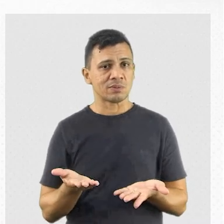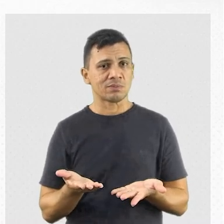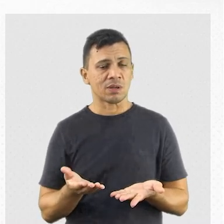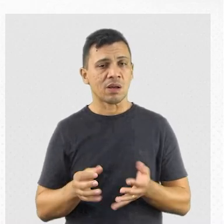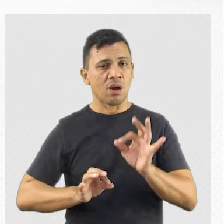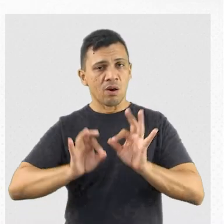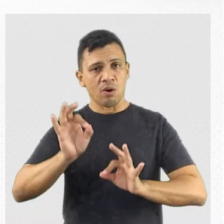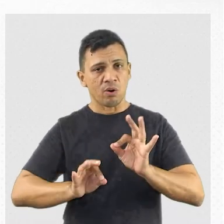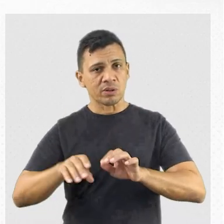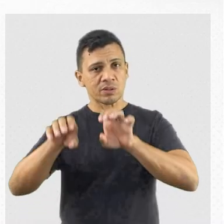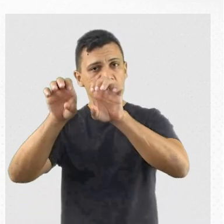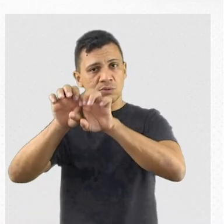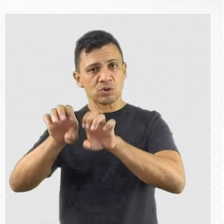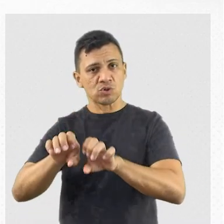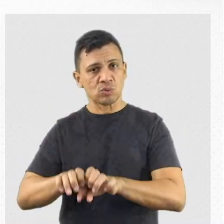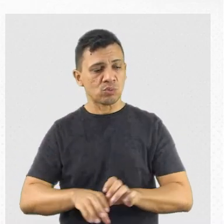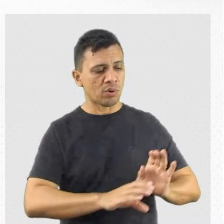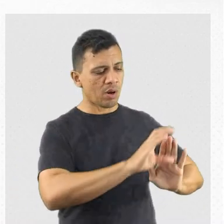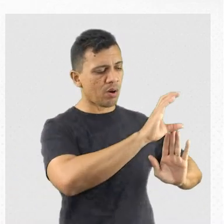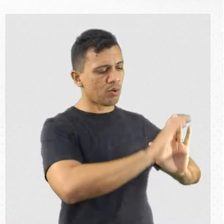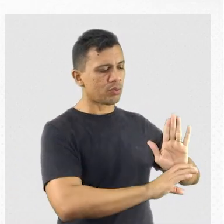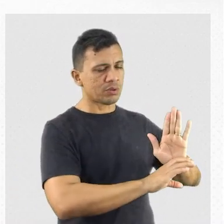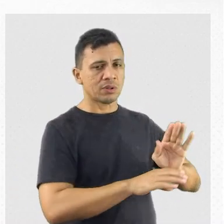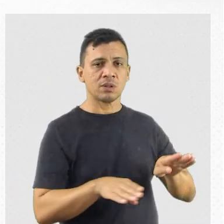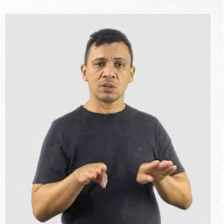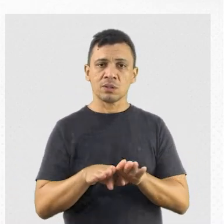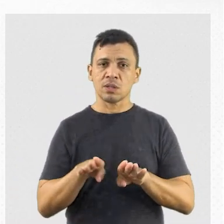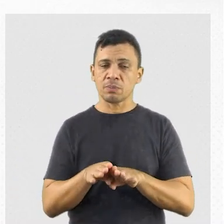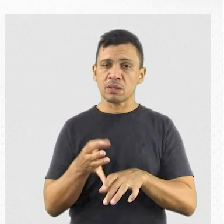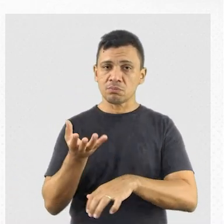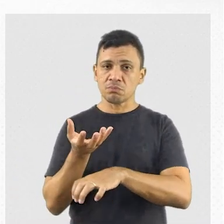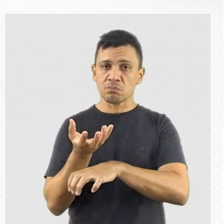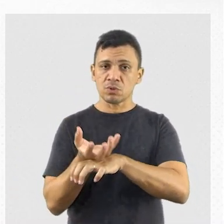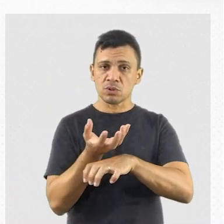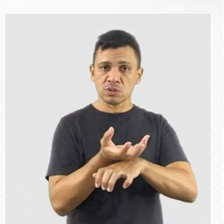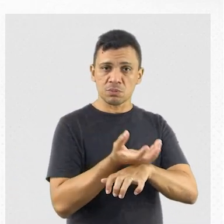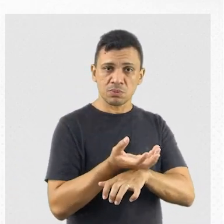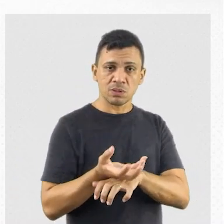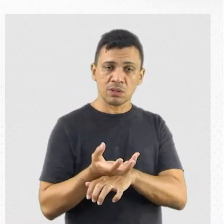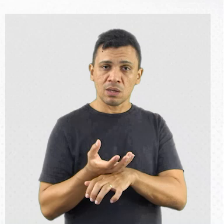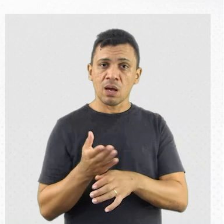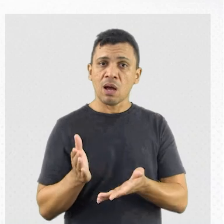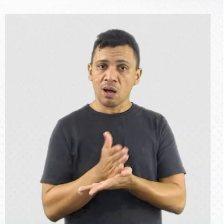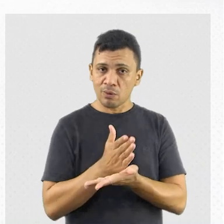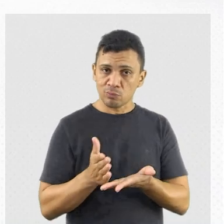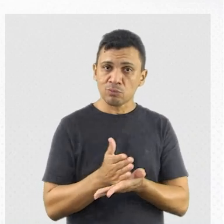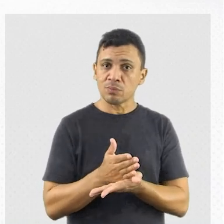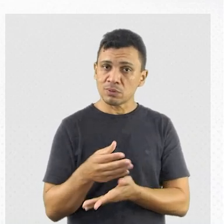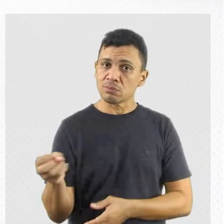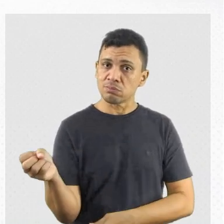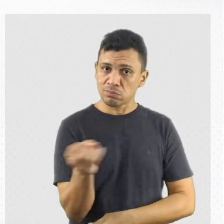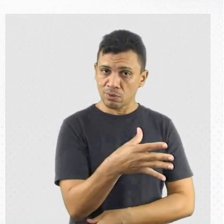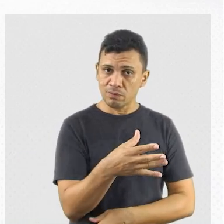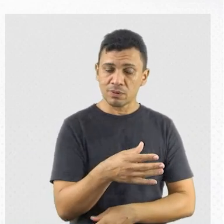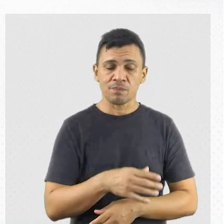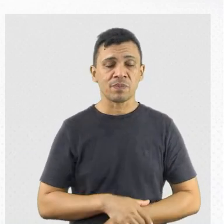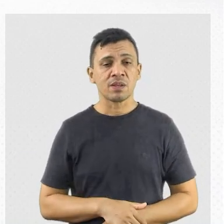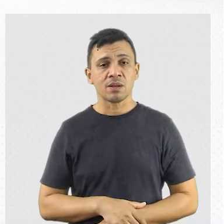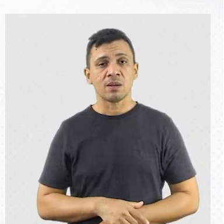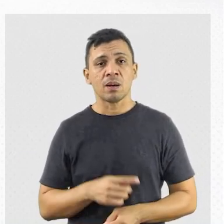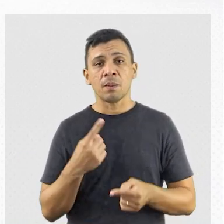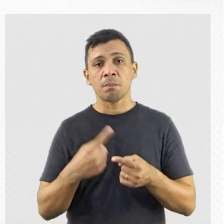está herdando, né? E que vai transferir essa grana para os seus herdeiros, né? Numa sequência, né? De